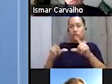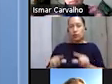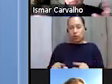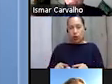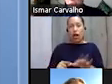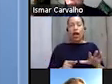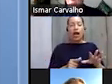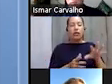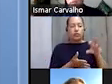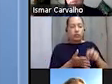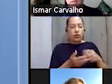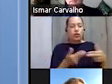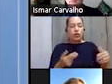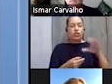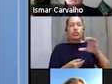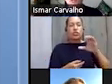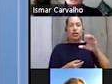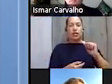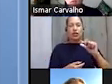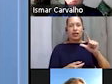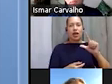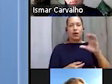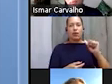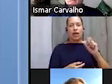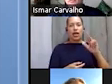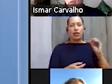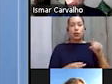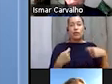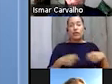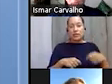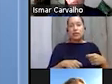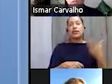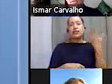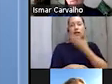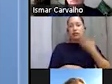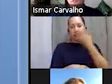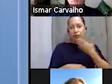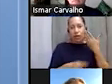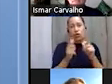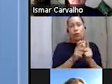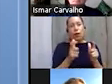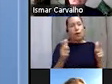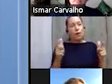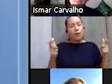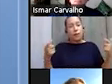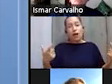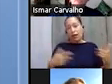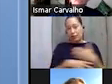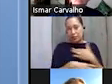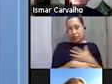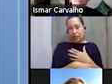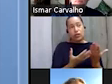ser gigantescas, porque você precisa de cimento para a expansão das cidades, você passa a ter problemas,